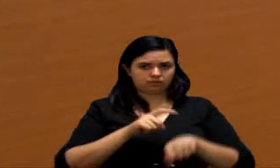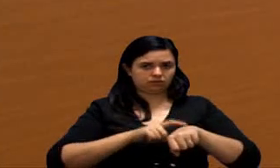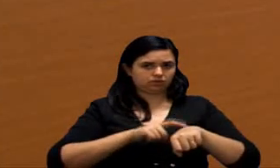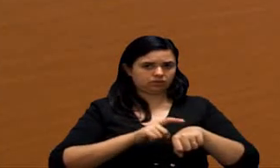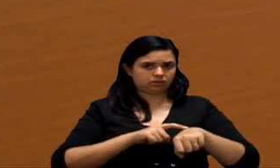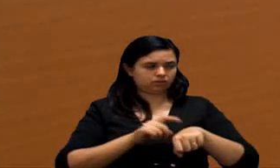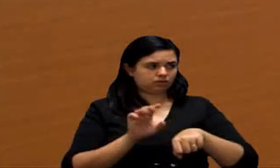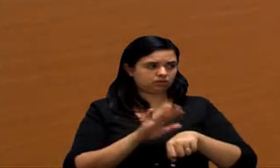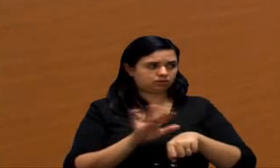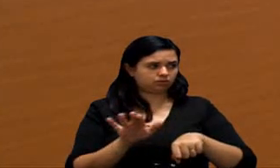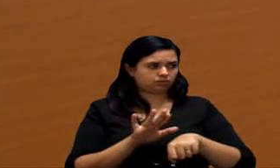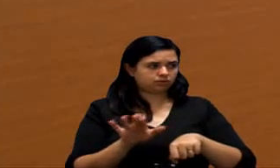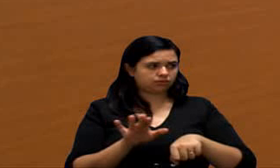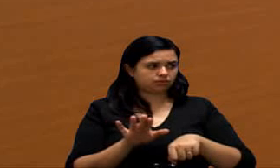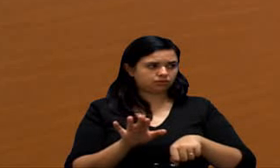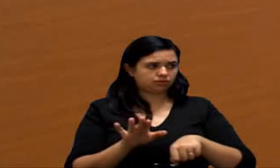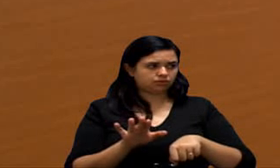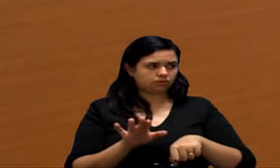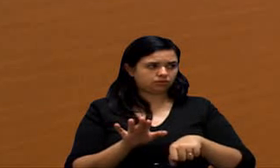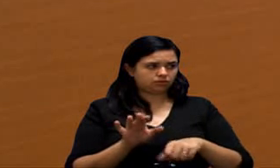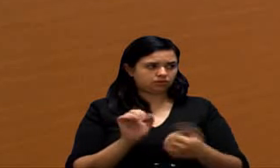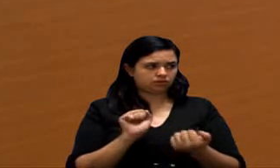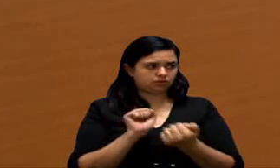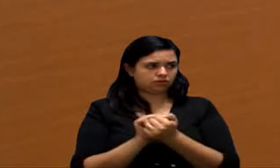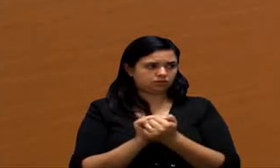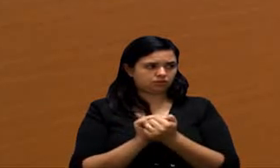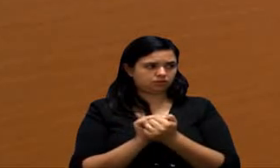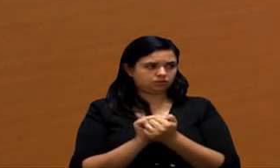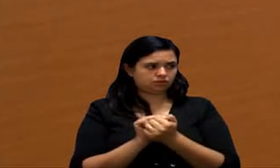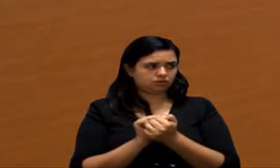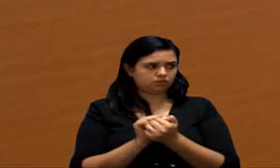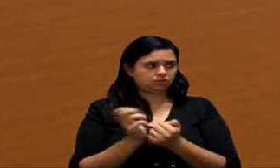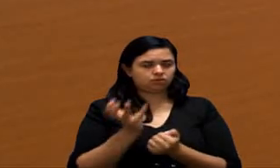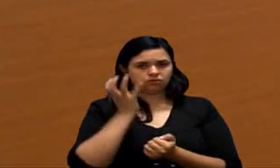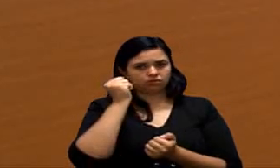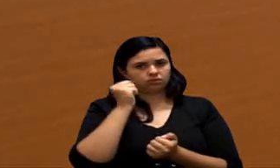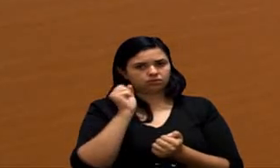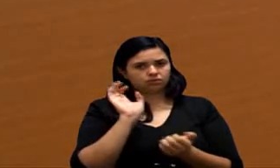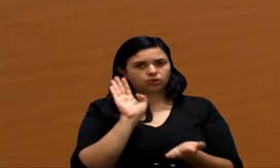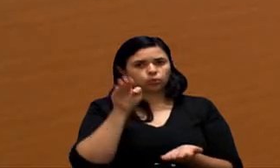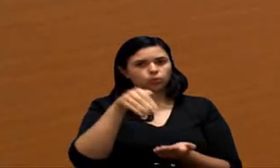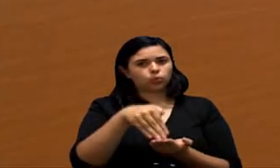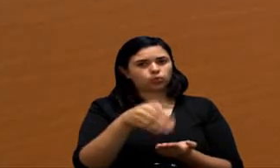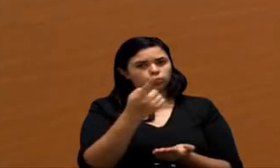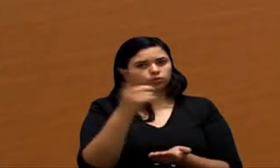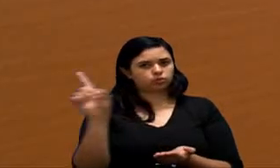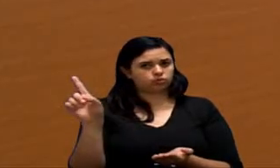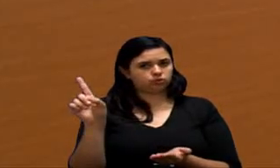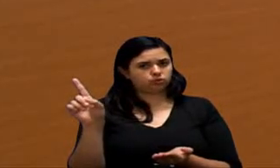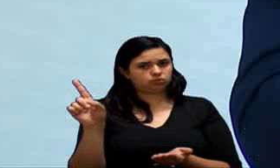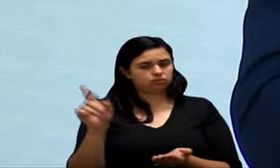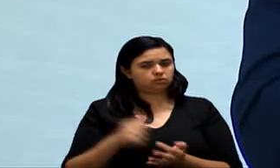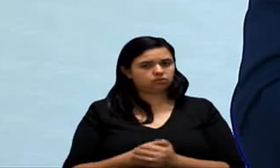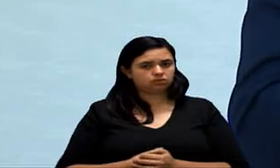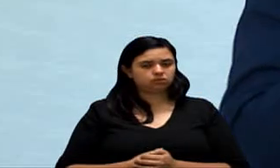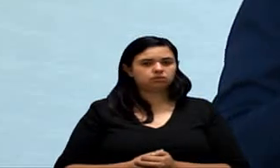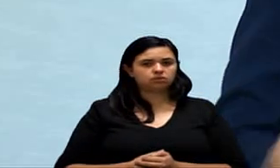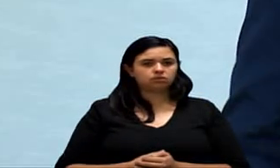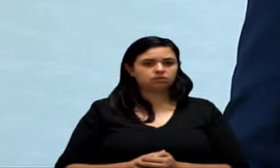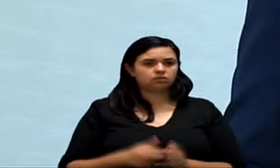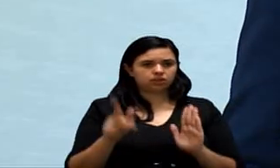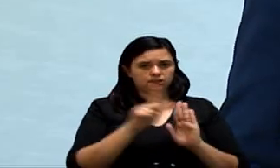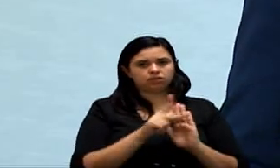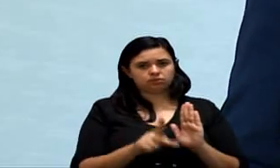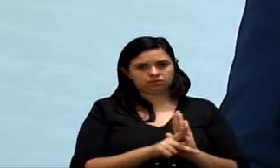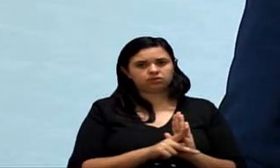que... Eu estava em a parte, acho que é com a vereadora aí Fernanda. Aí é o último tempo, senhor, de Vossa Excelência, tá bom? É aquele projeto, vereadora, que a